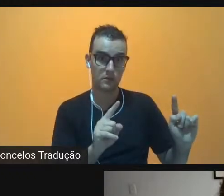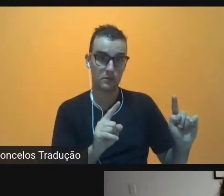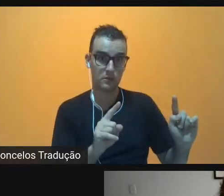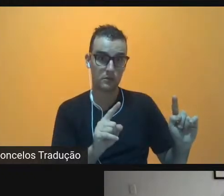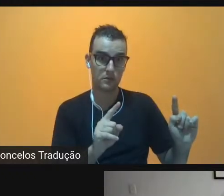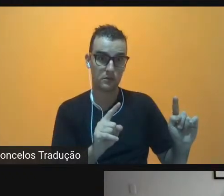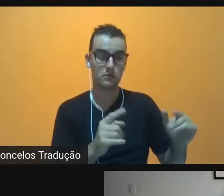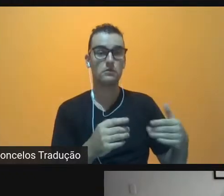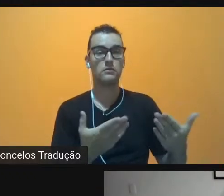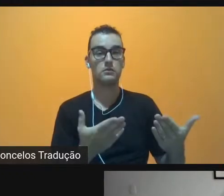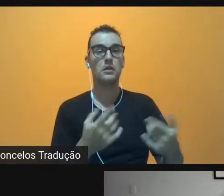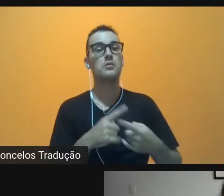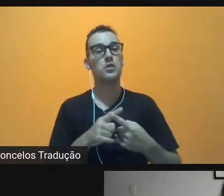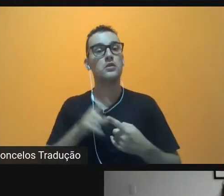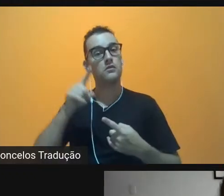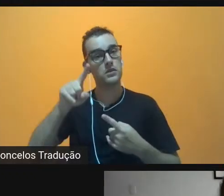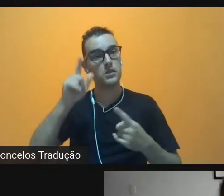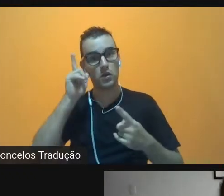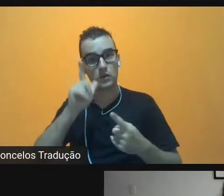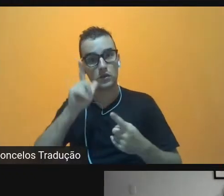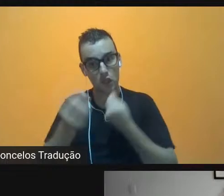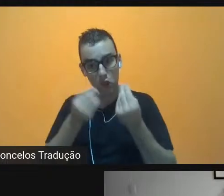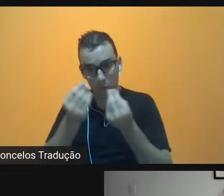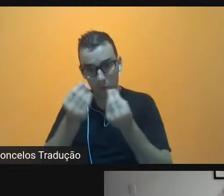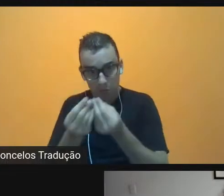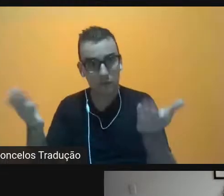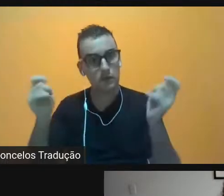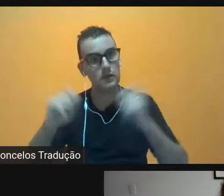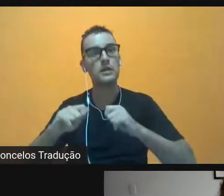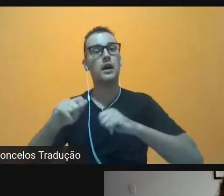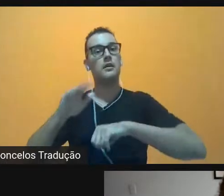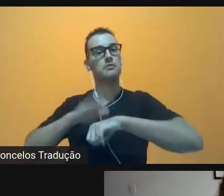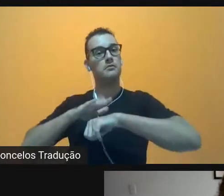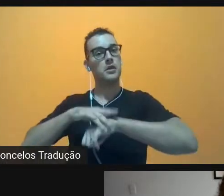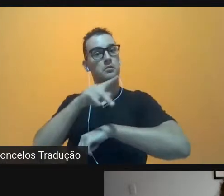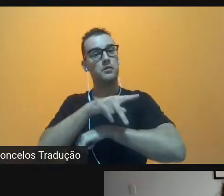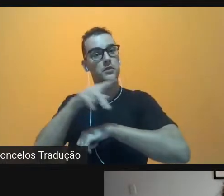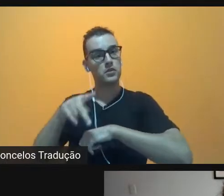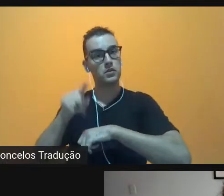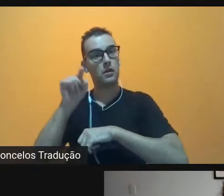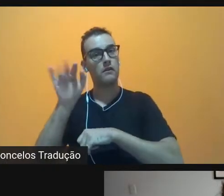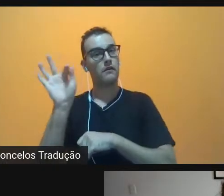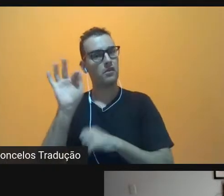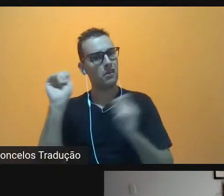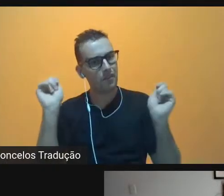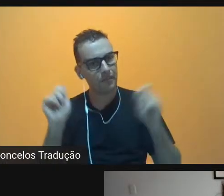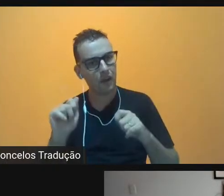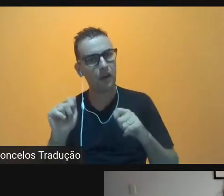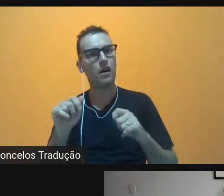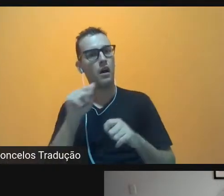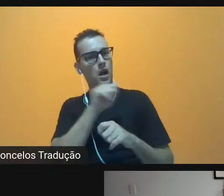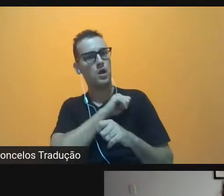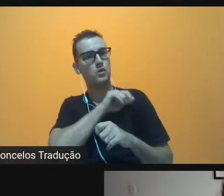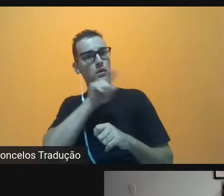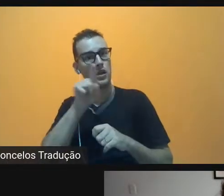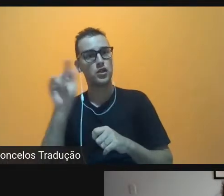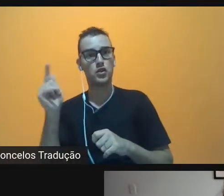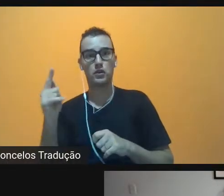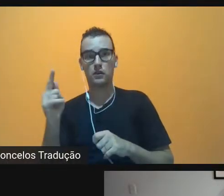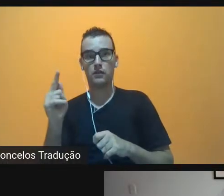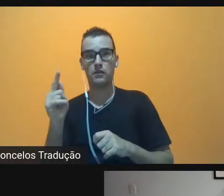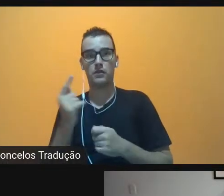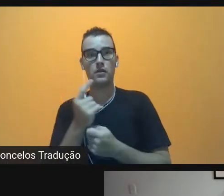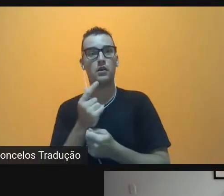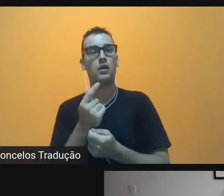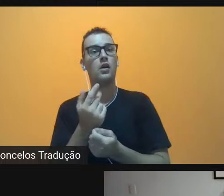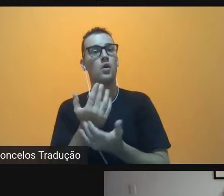fazer, você tem com quem aplicar? Eu falei, tenho os próprios professores da graduação em geografia da UERJ, né, da graduação à distância,